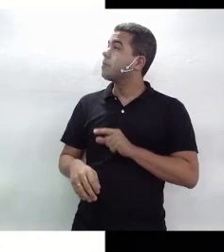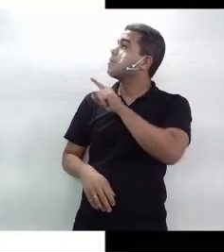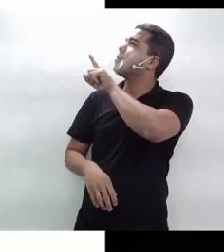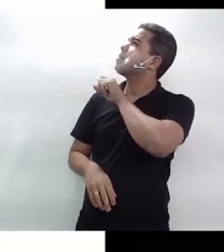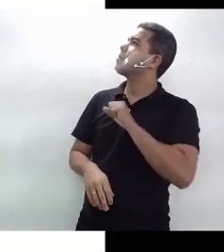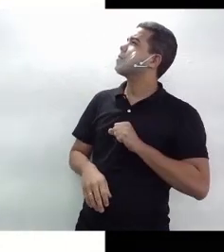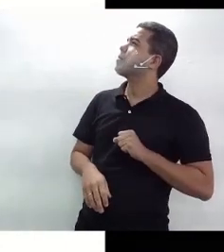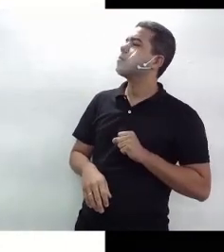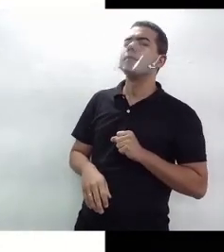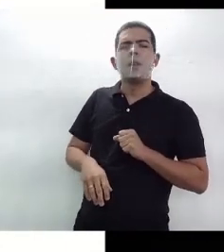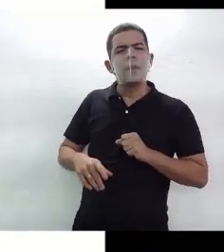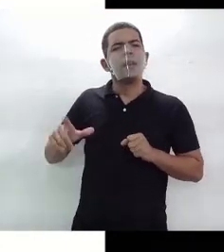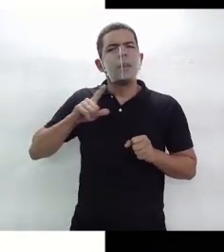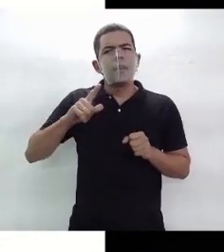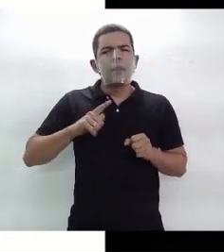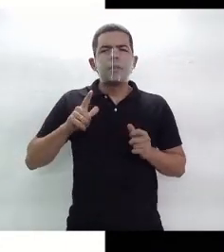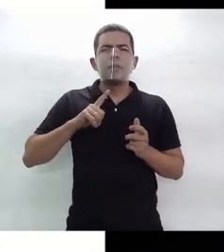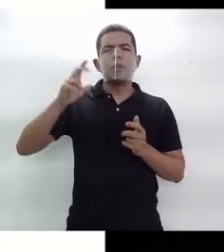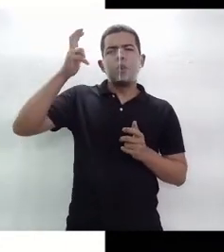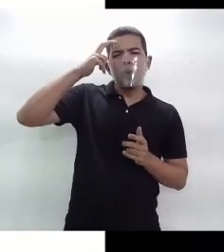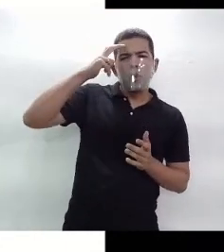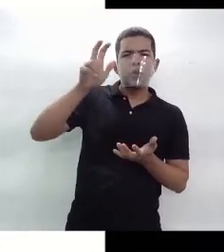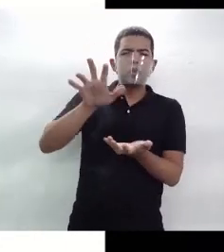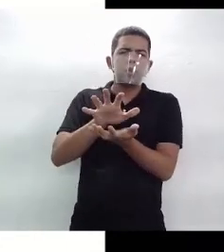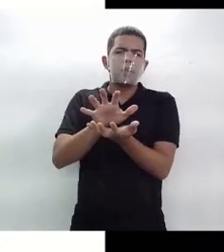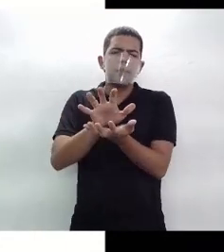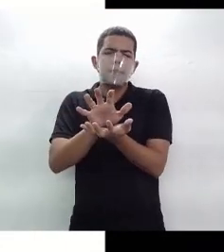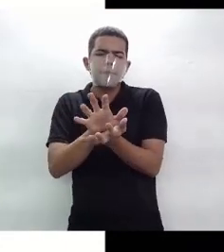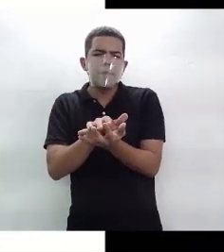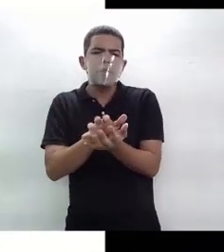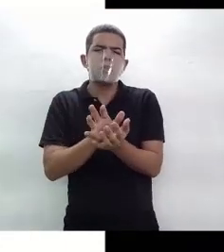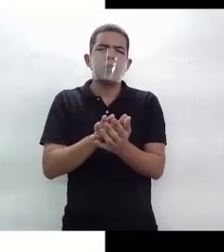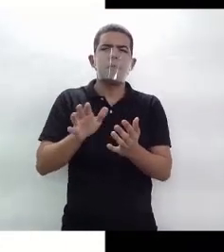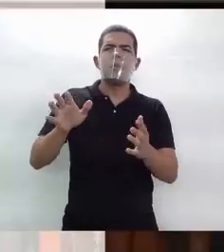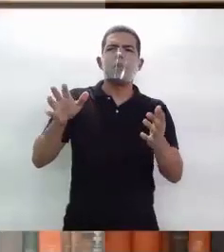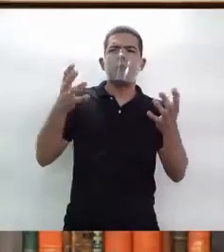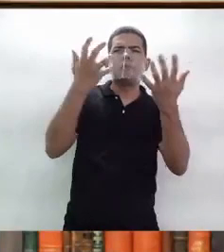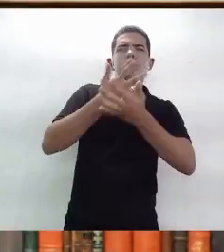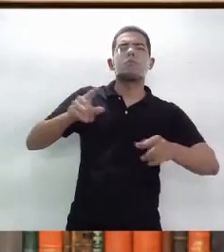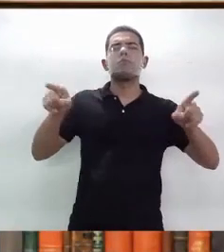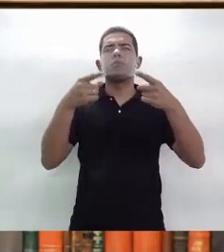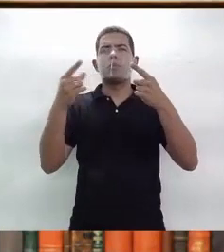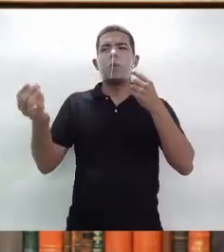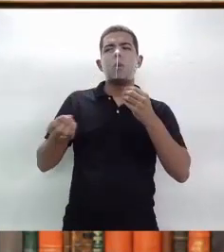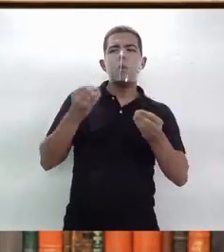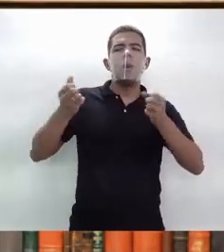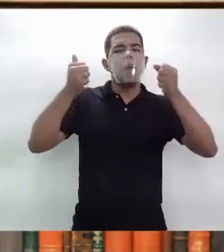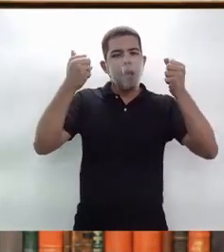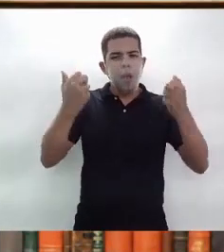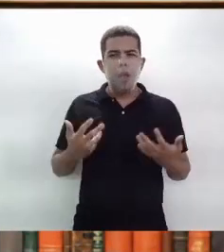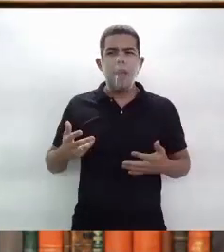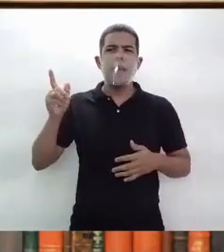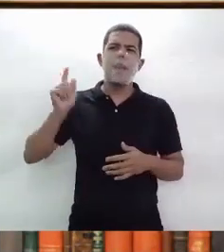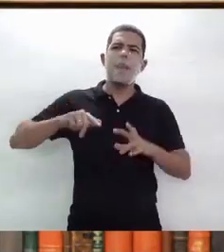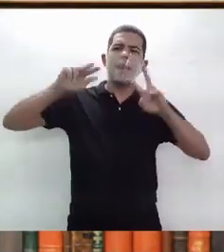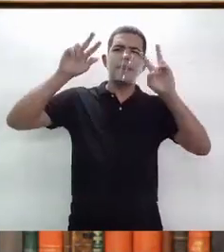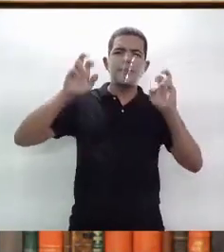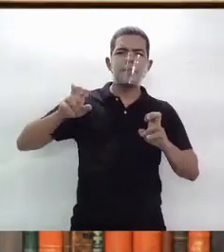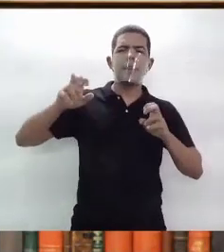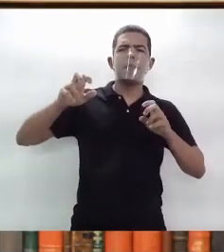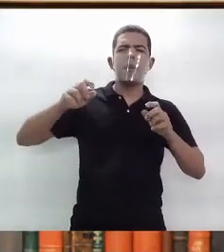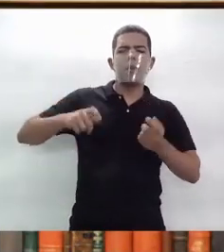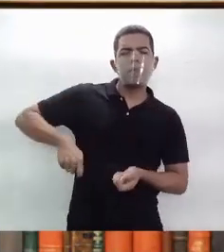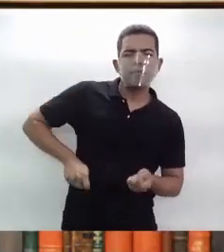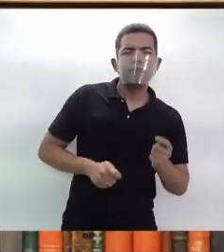essa questão da cultura pernambucana, a musicalidade, essa identidade, não é? O que é que a senhora tem a dizer sobre a questão do maracatu e a